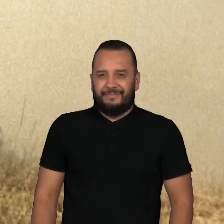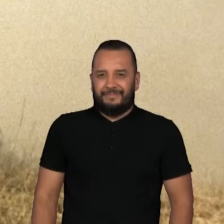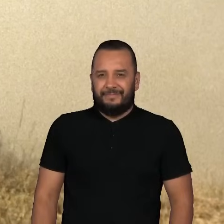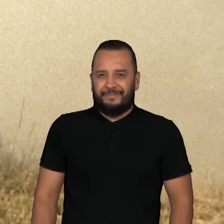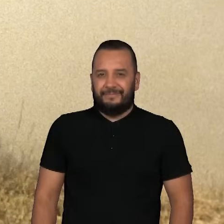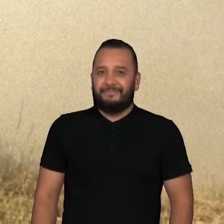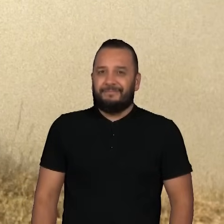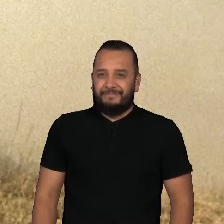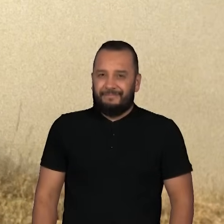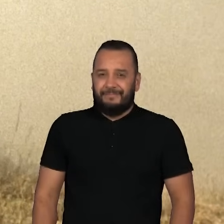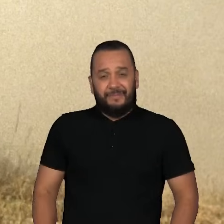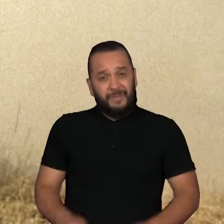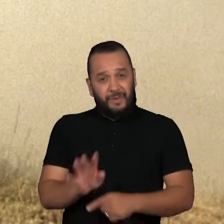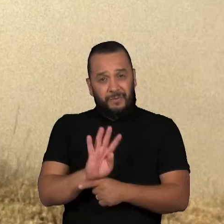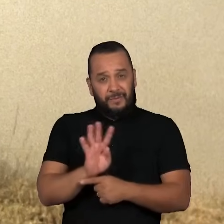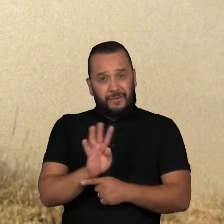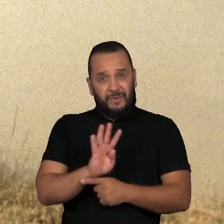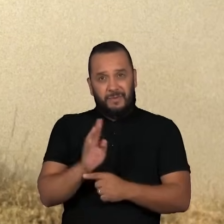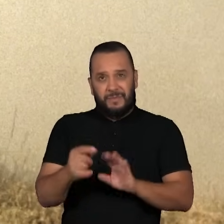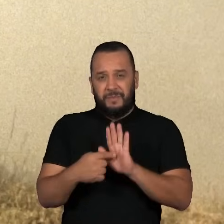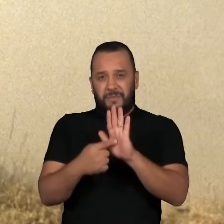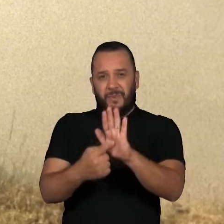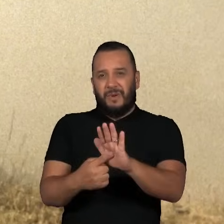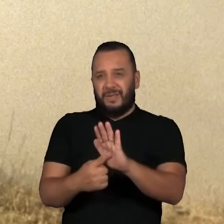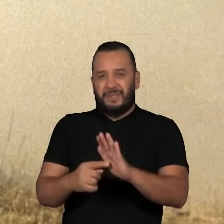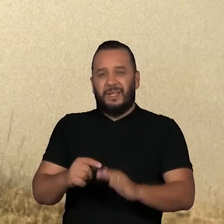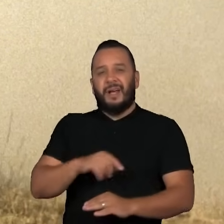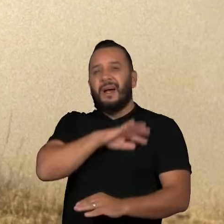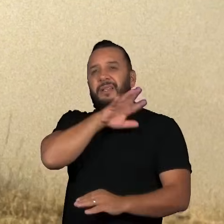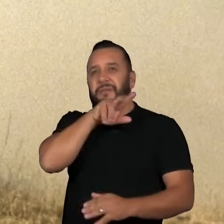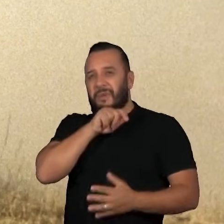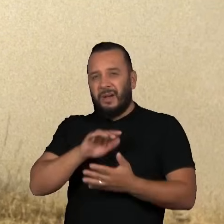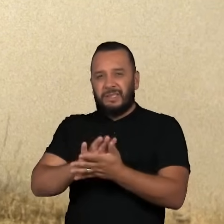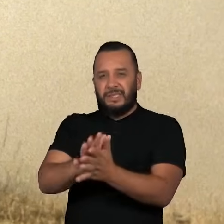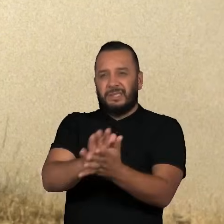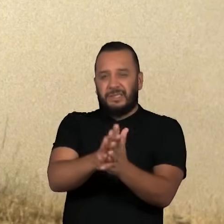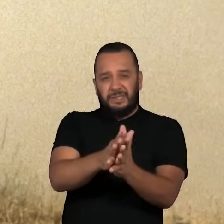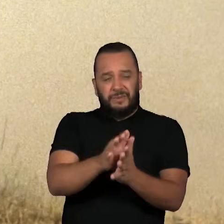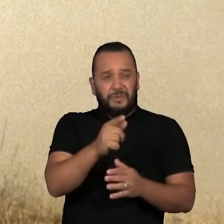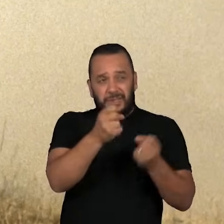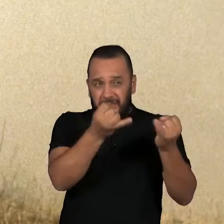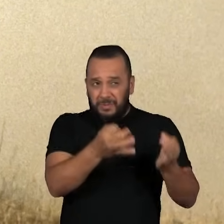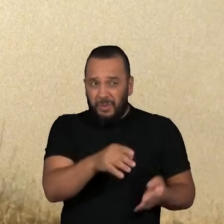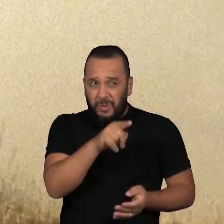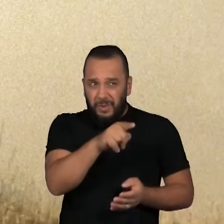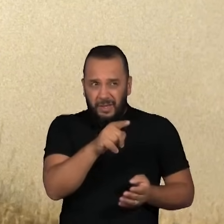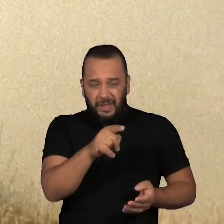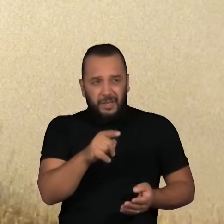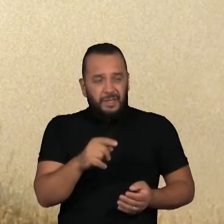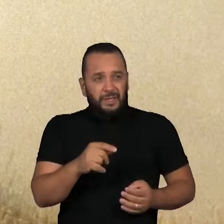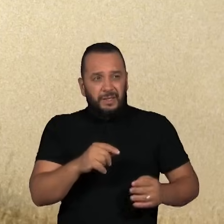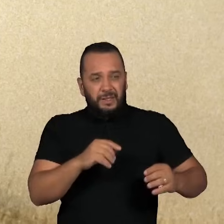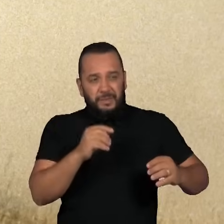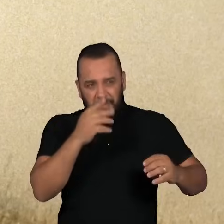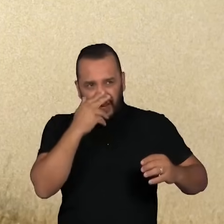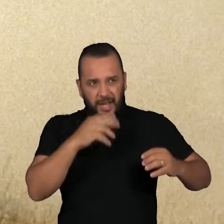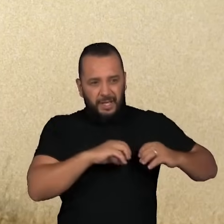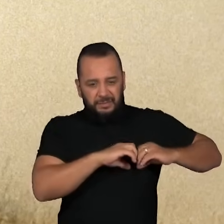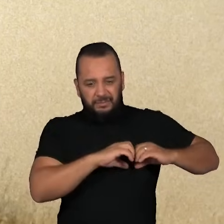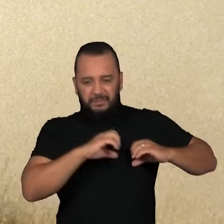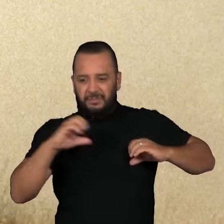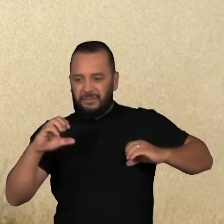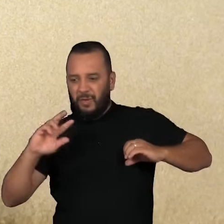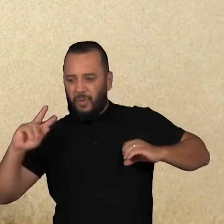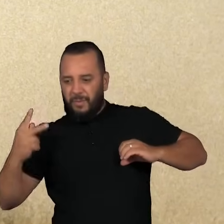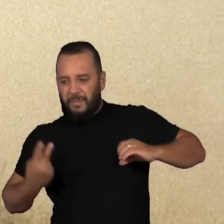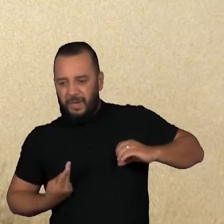quoi. No seu filme, quando mostra os maus tratos aos animais, você diz: não podemos ter 2 corações, um para os